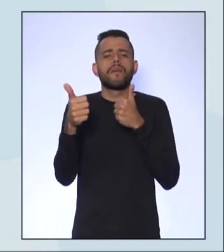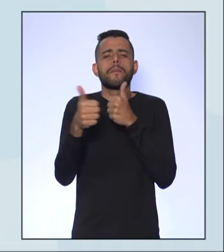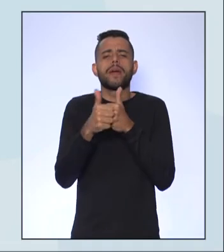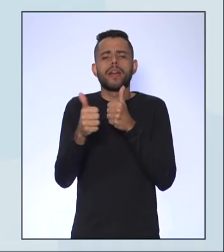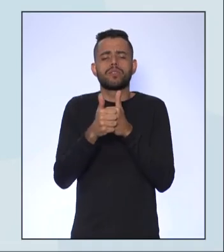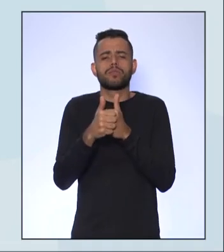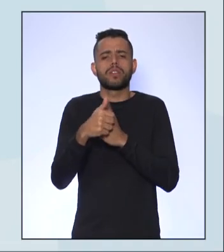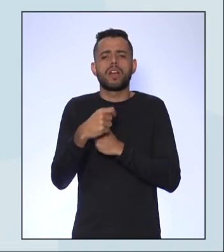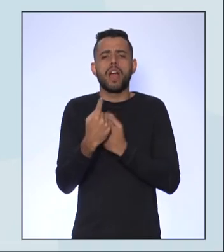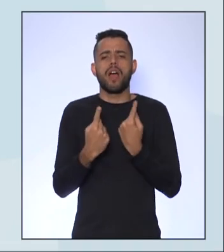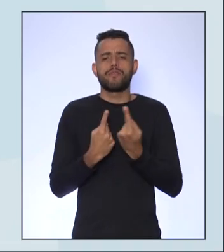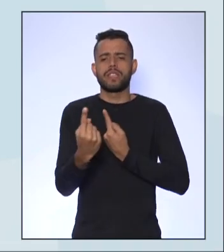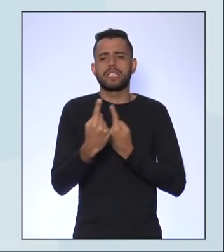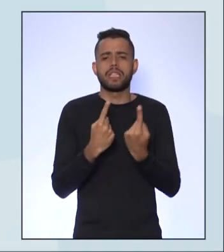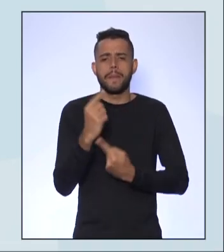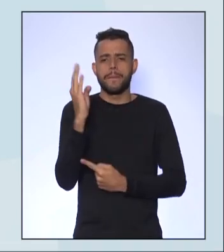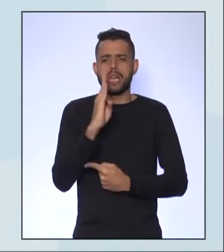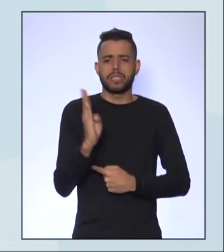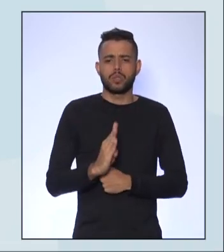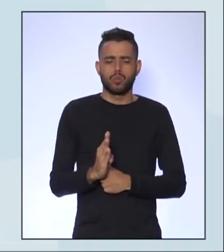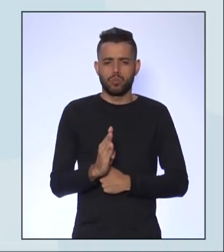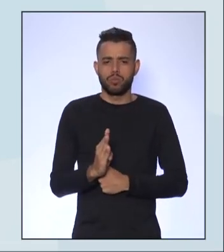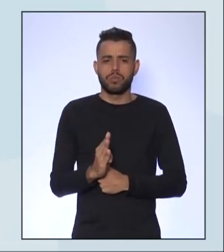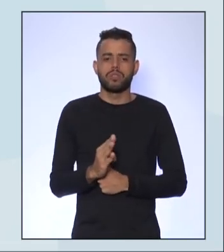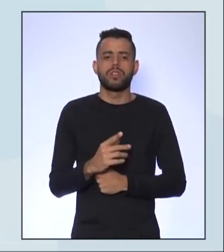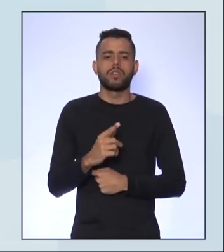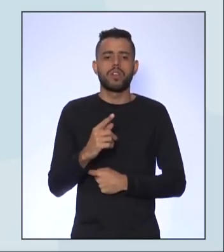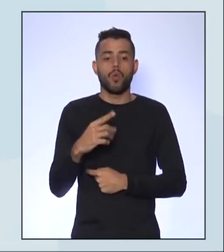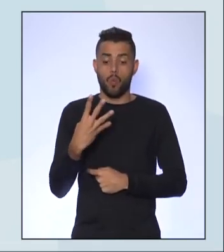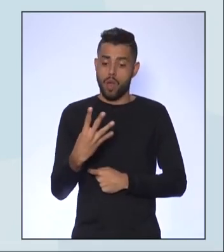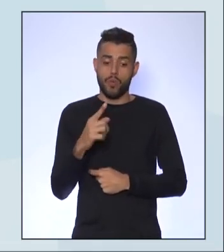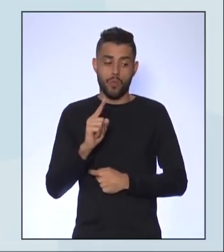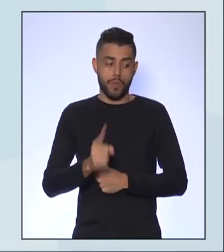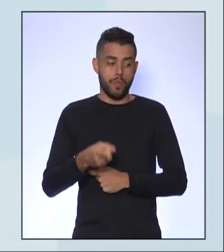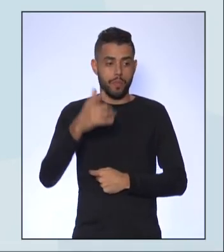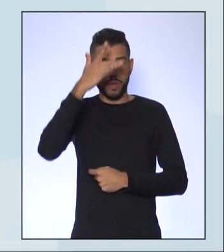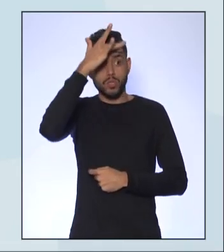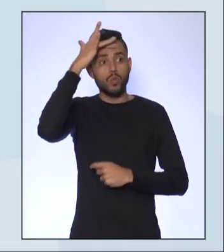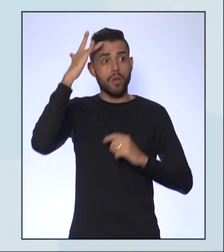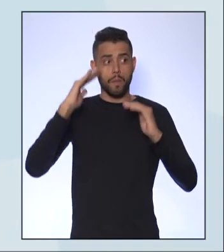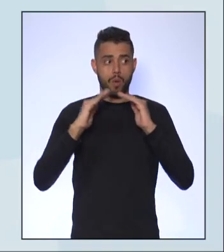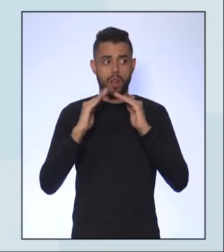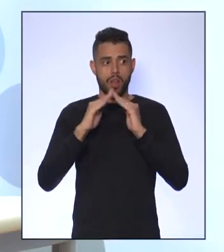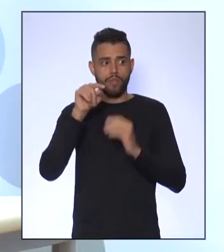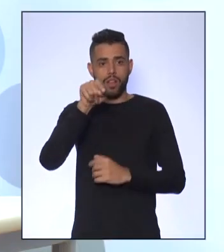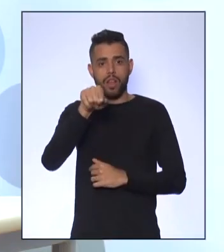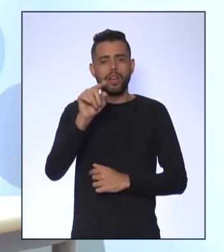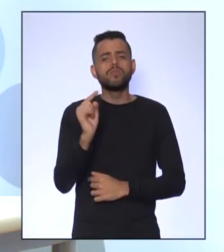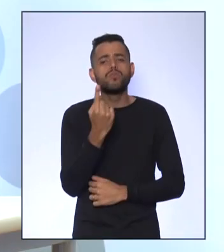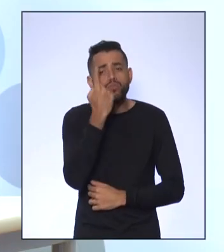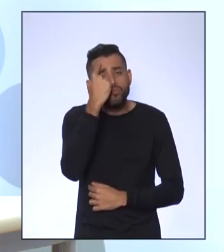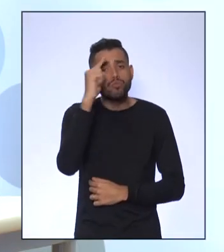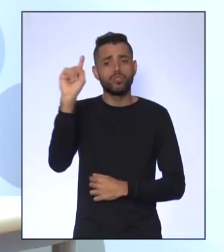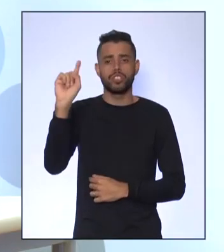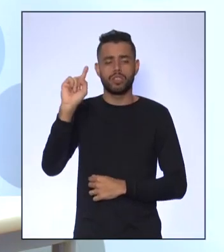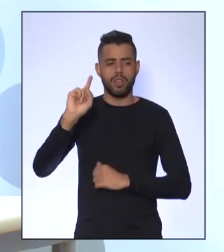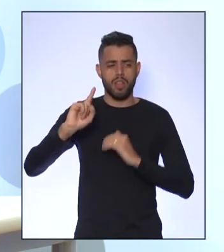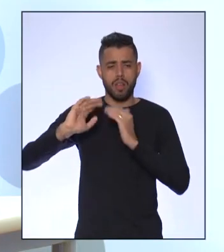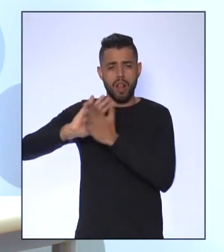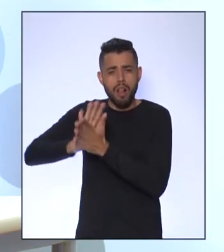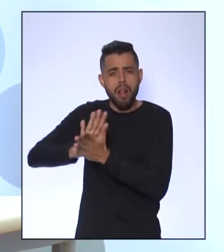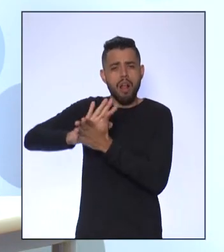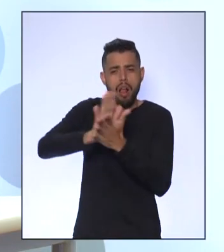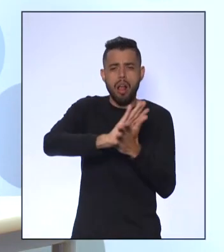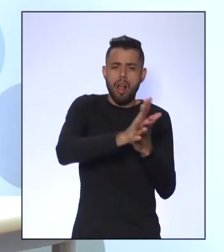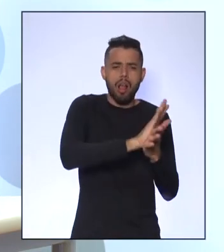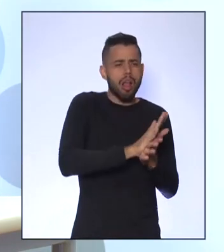Central do Brasil. Tinha 4.000 pessoas moravam nesse cortiço. Em um dia, eles demoliram o cortiço inteiro. Eles resistiram o